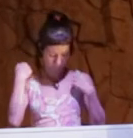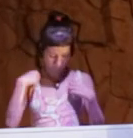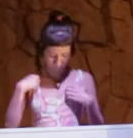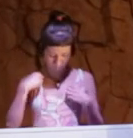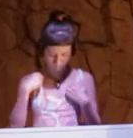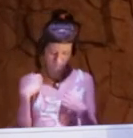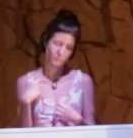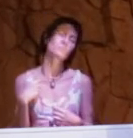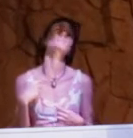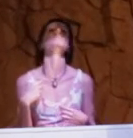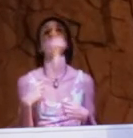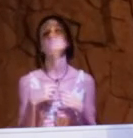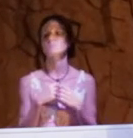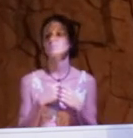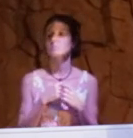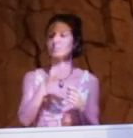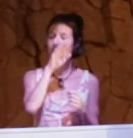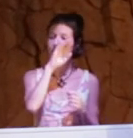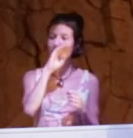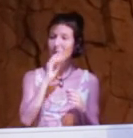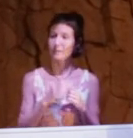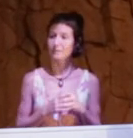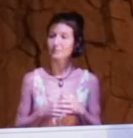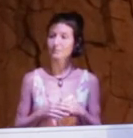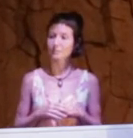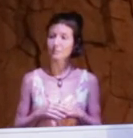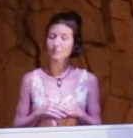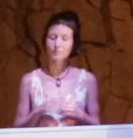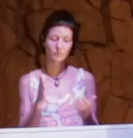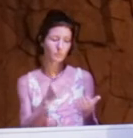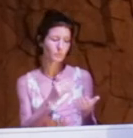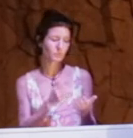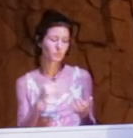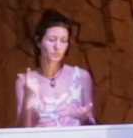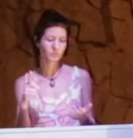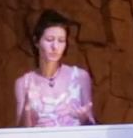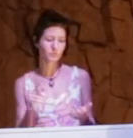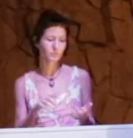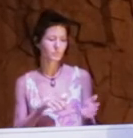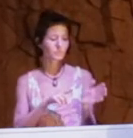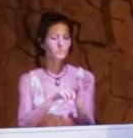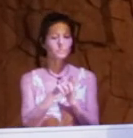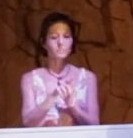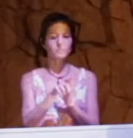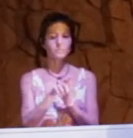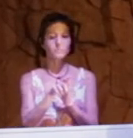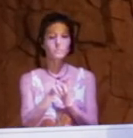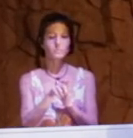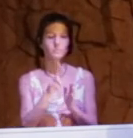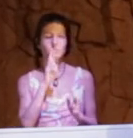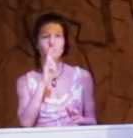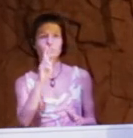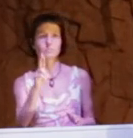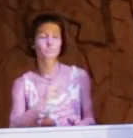insurgências, denúncias, amor, por aí vai, né? Porque o negro tem tudo